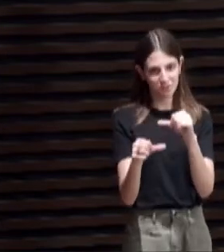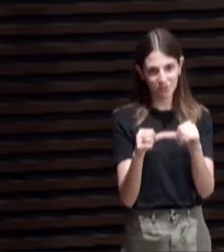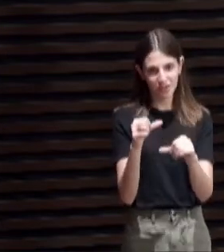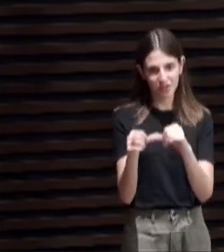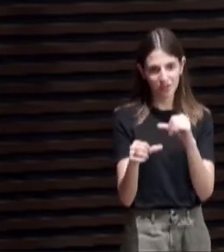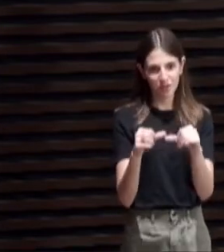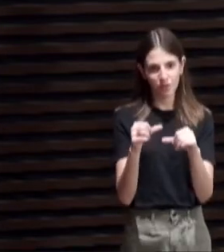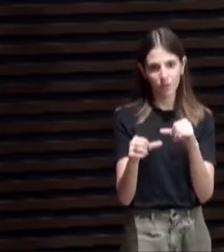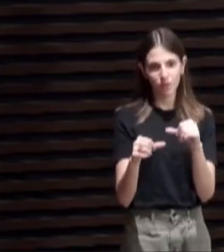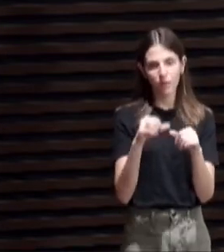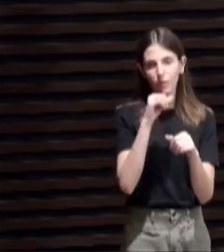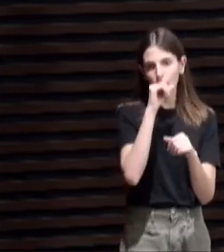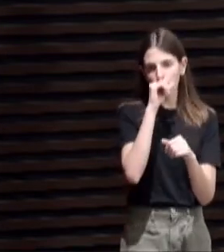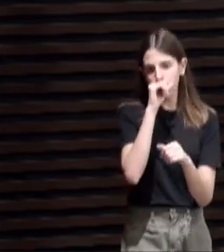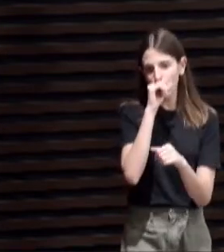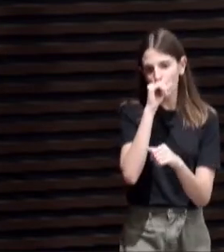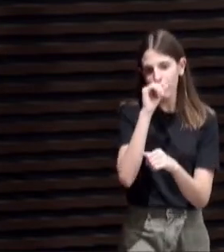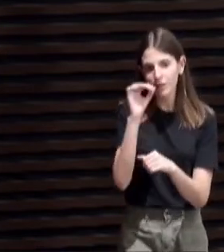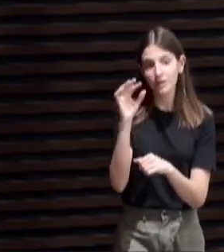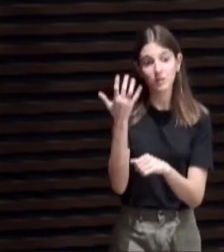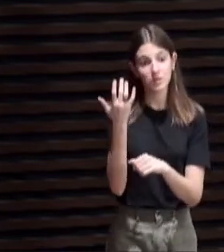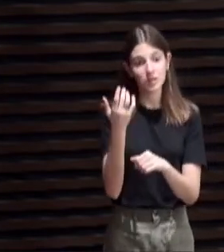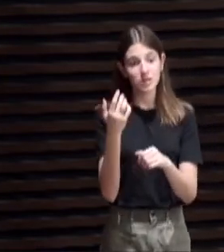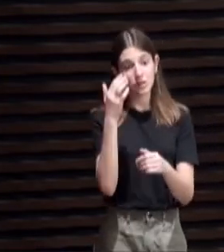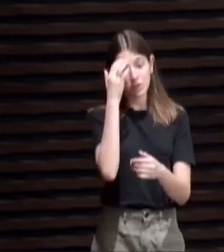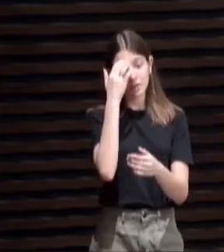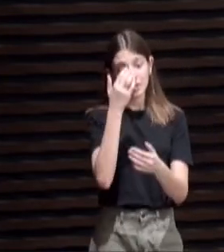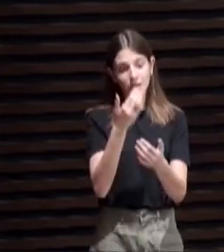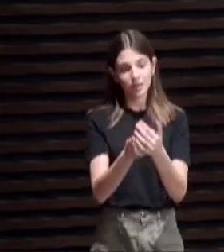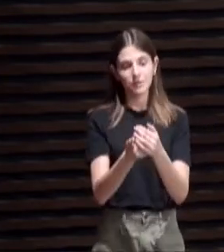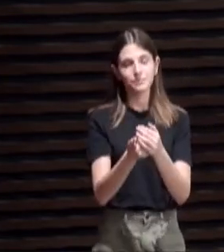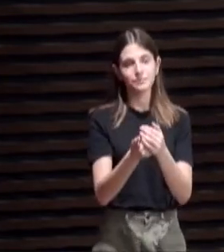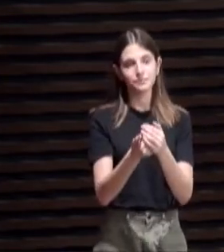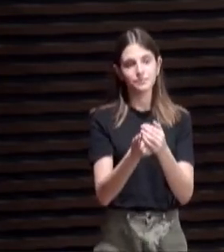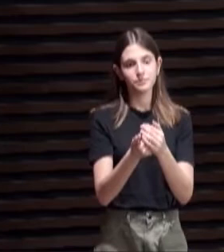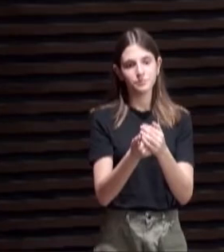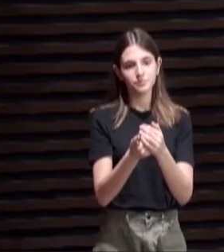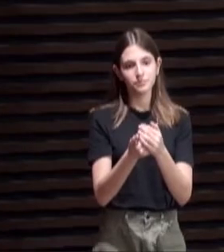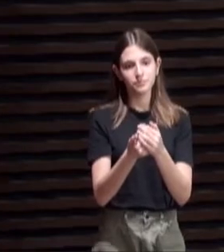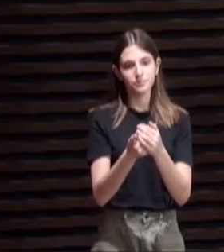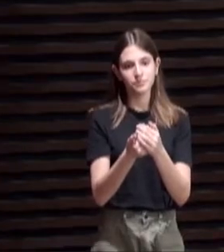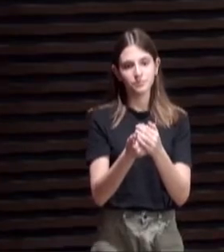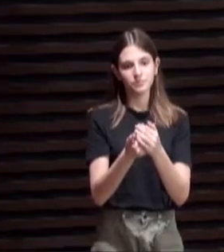os chamou, após a ressurreição, ou nós não podemos saber?